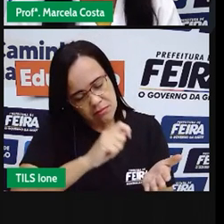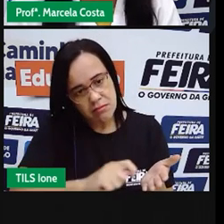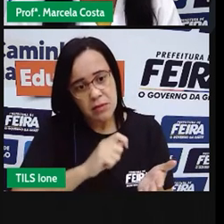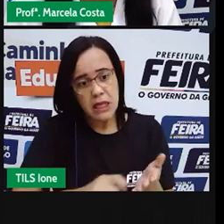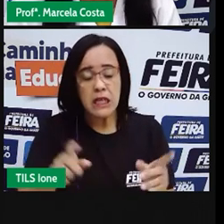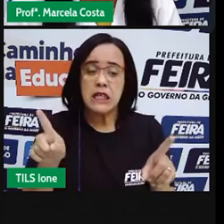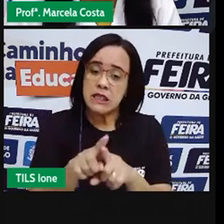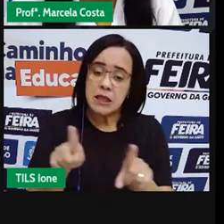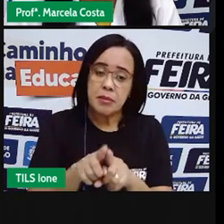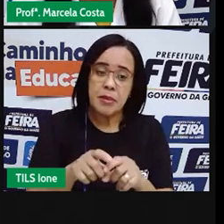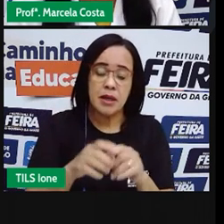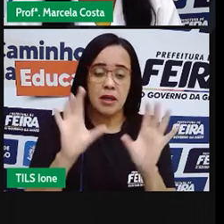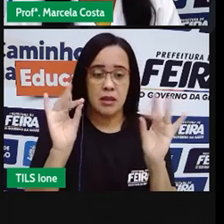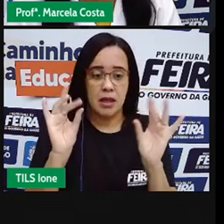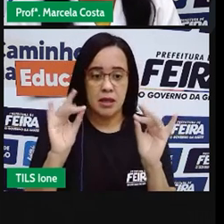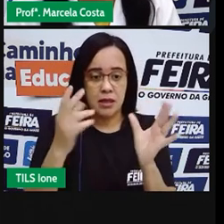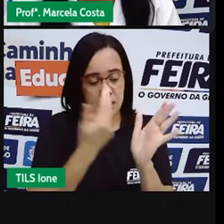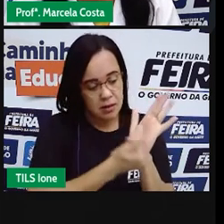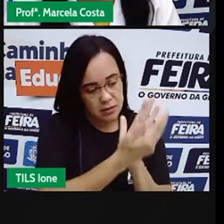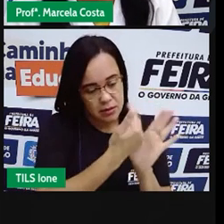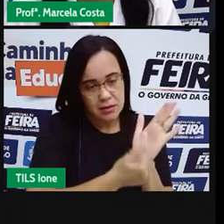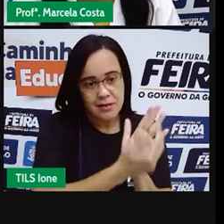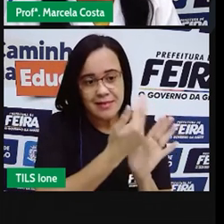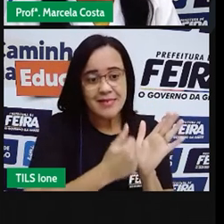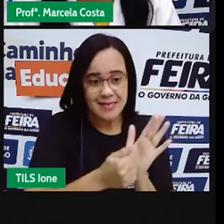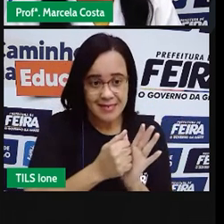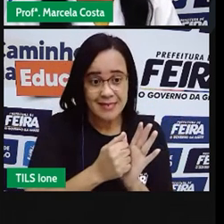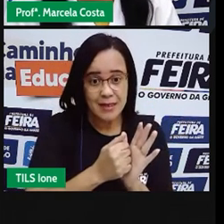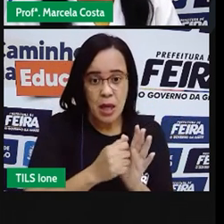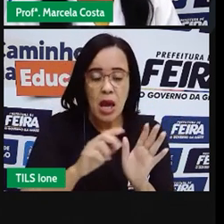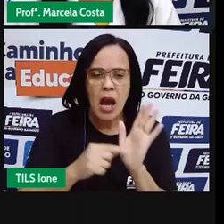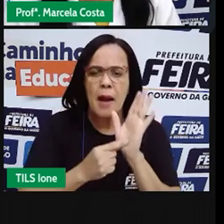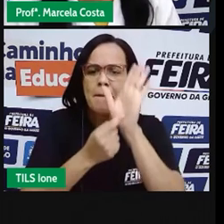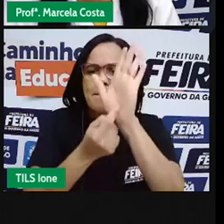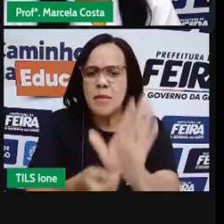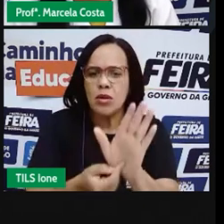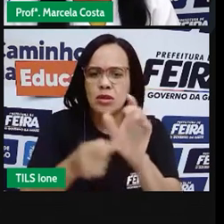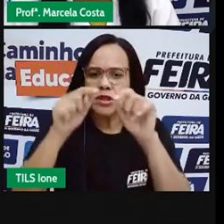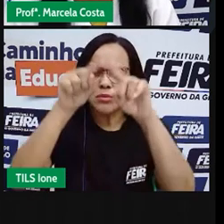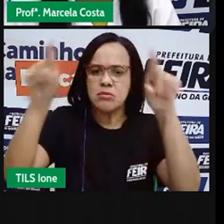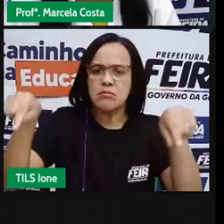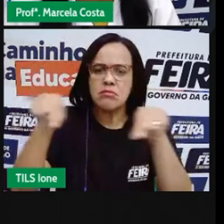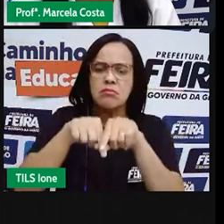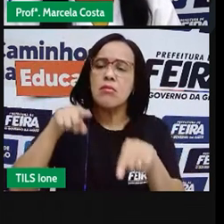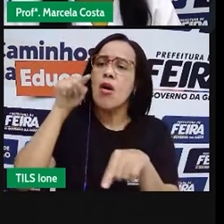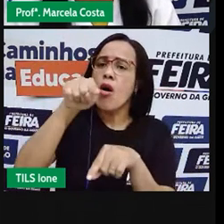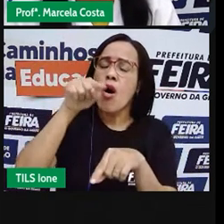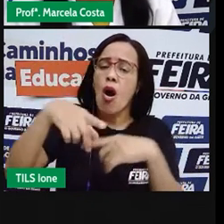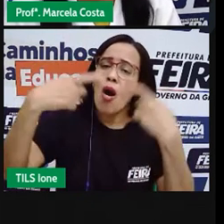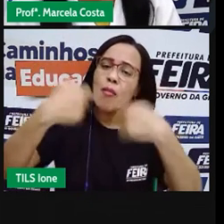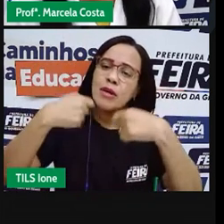salvá-la Que você teja um